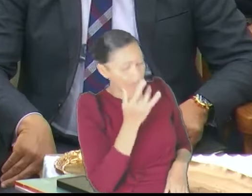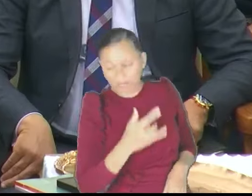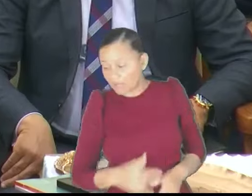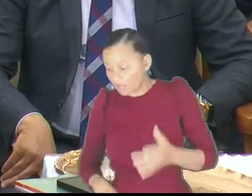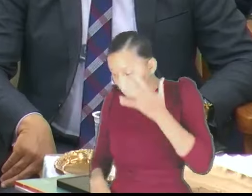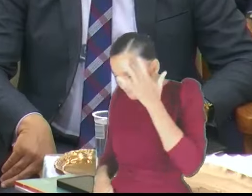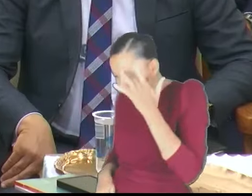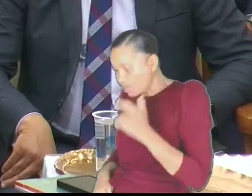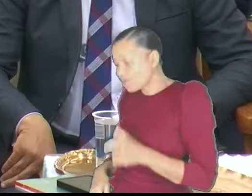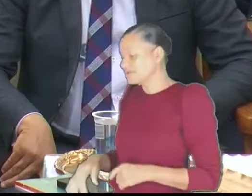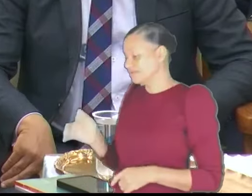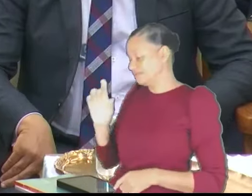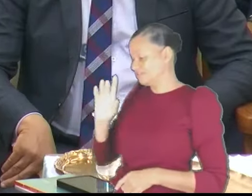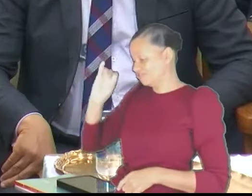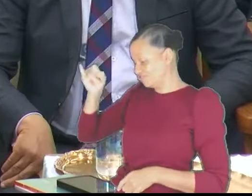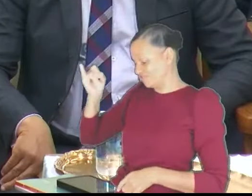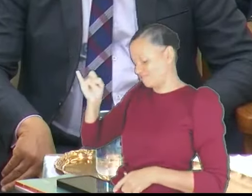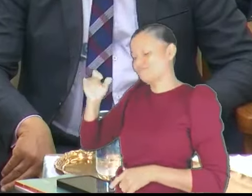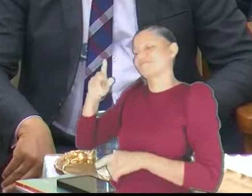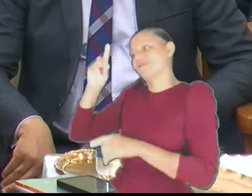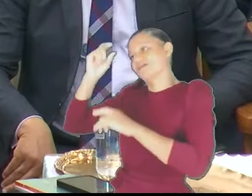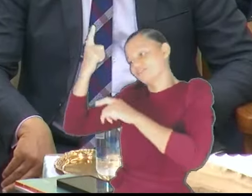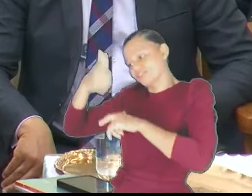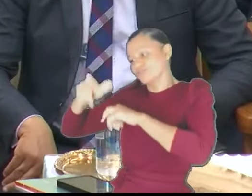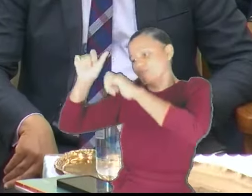Amanhã Jeová vai mandar.